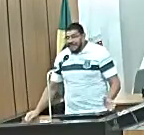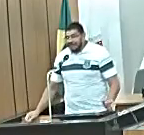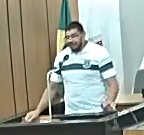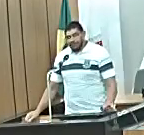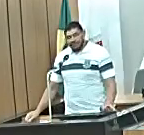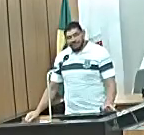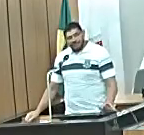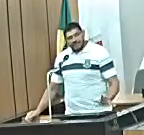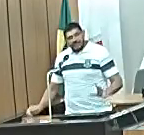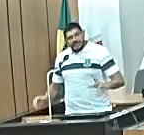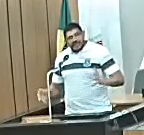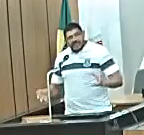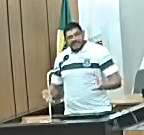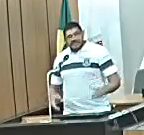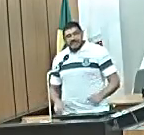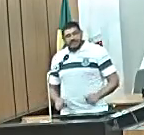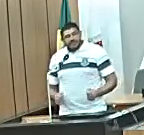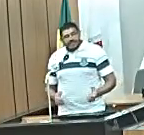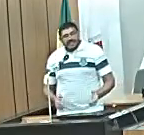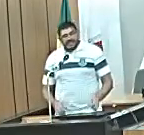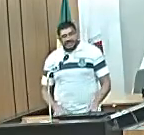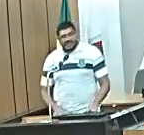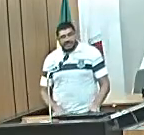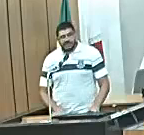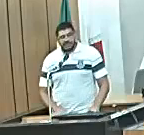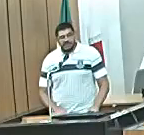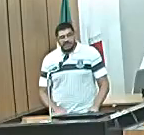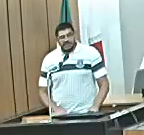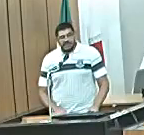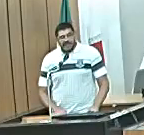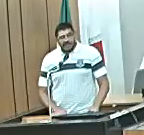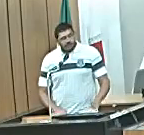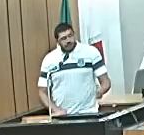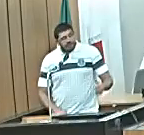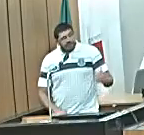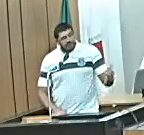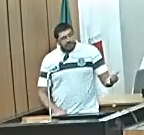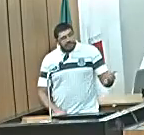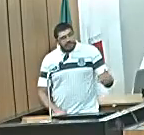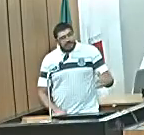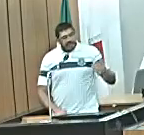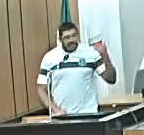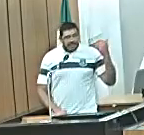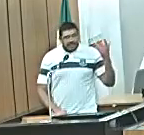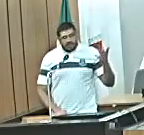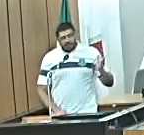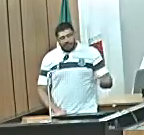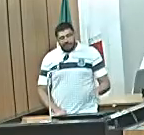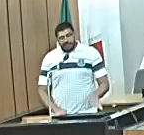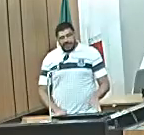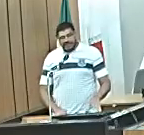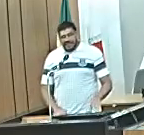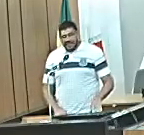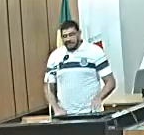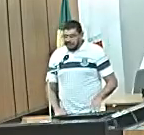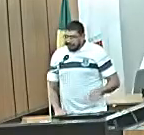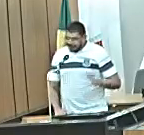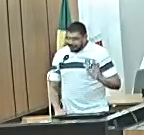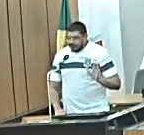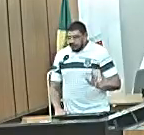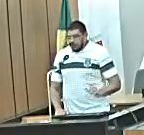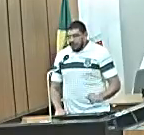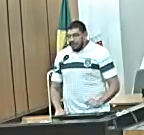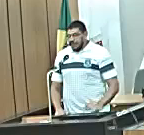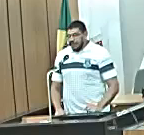e nada foi foi realizado foi idealizado a última minuta de lei orgânica que no governo passado